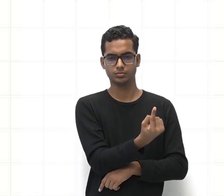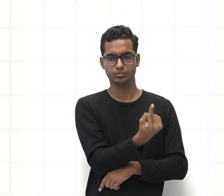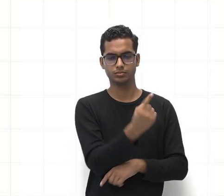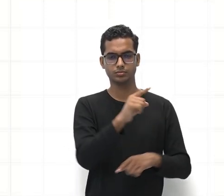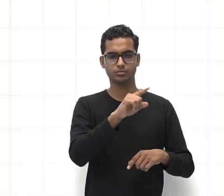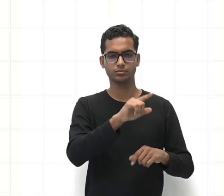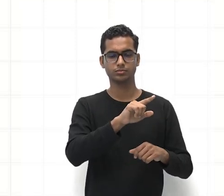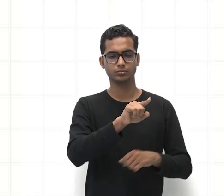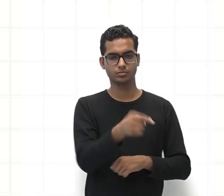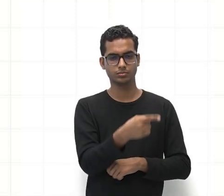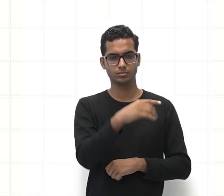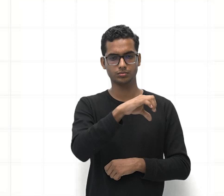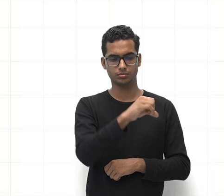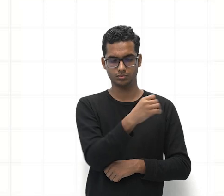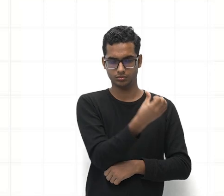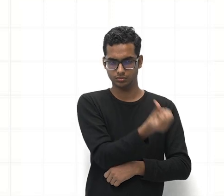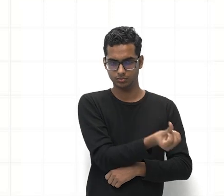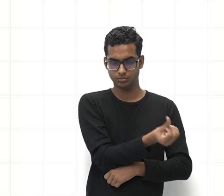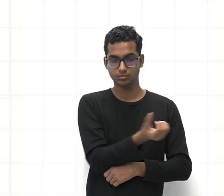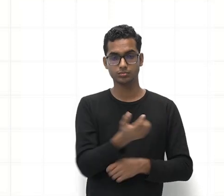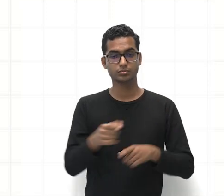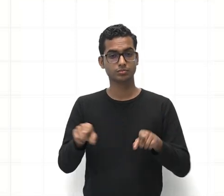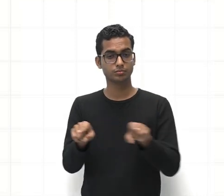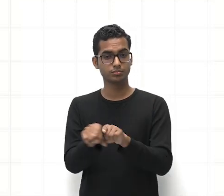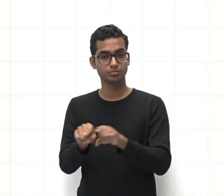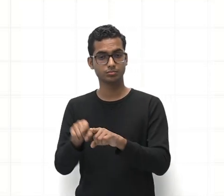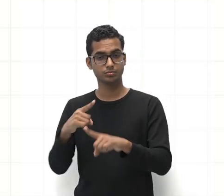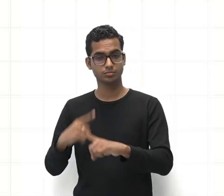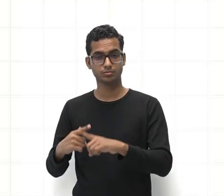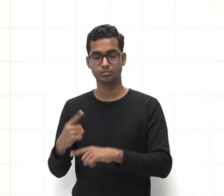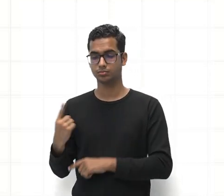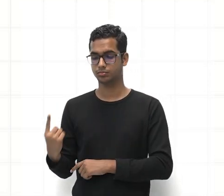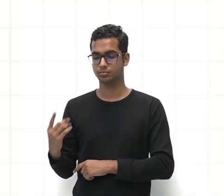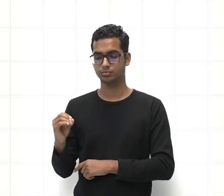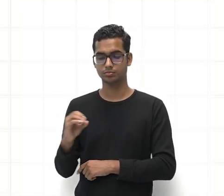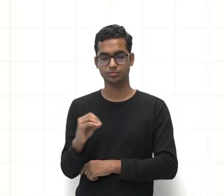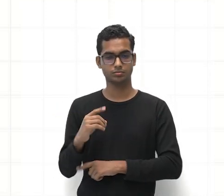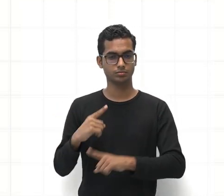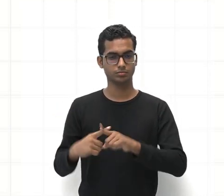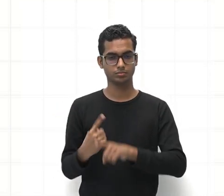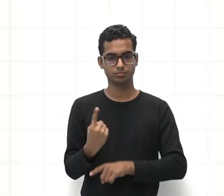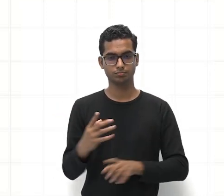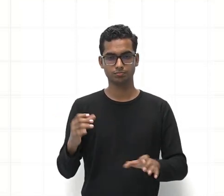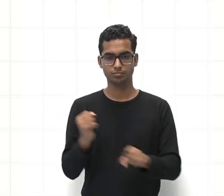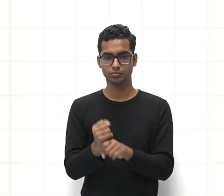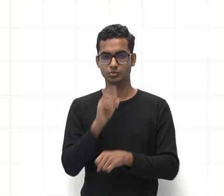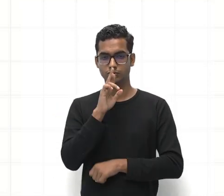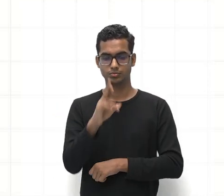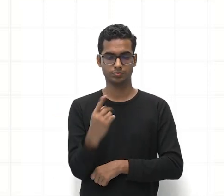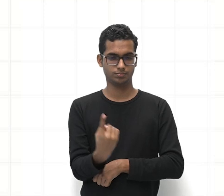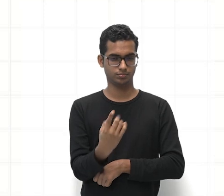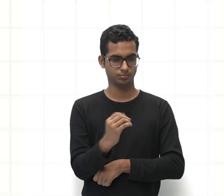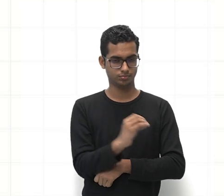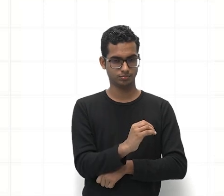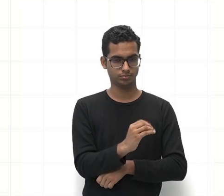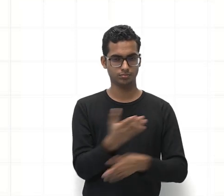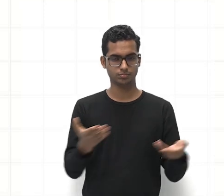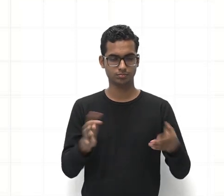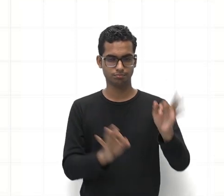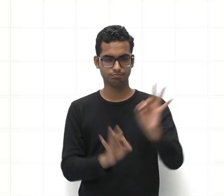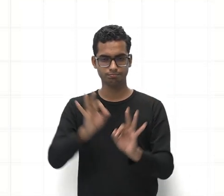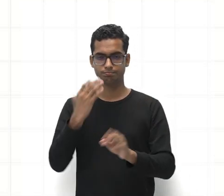201,96. Em seguida, multiplicamos aqui 100 vezes 1, que dá 100 mesmo.